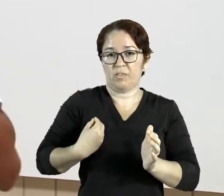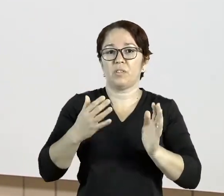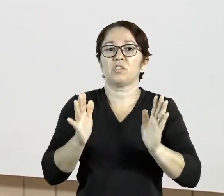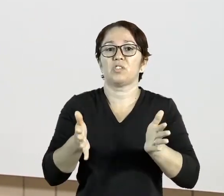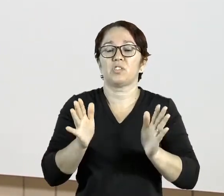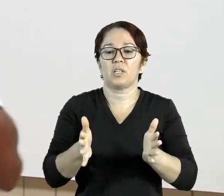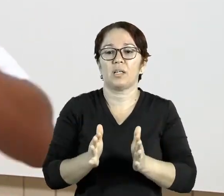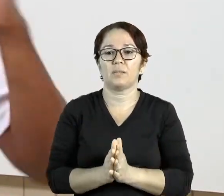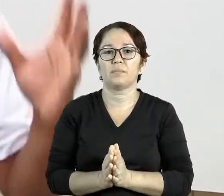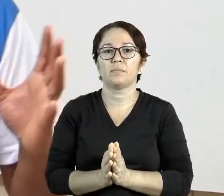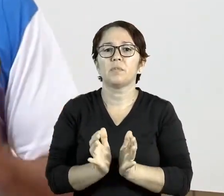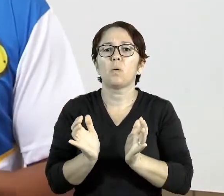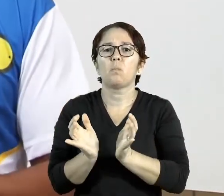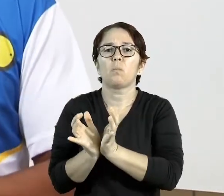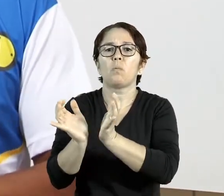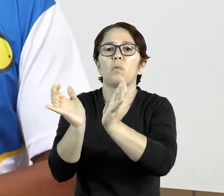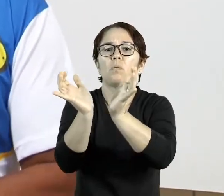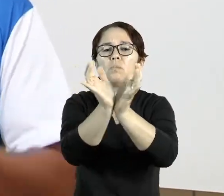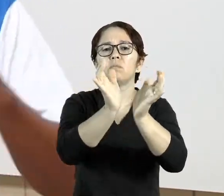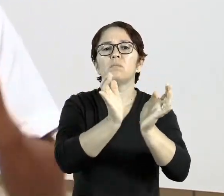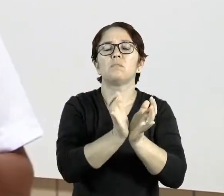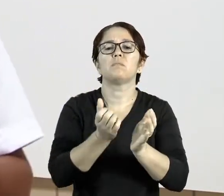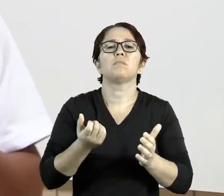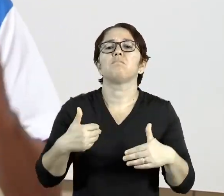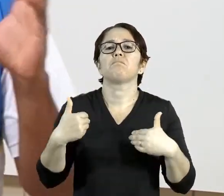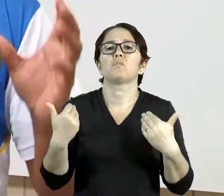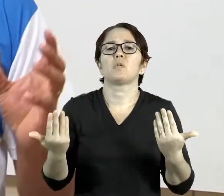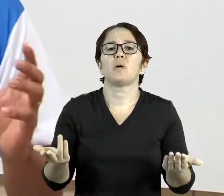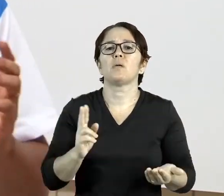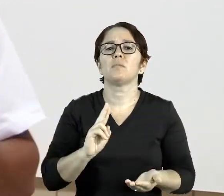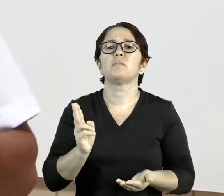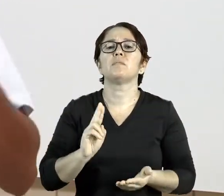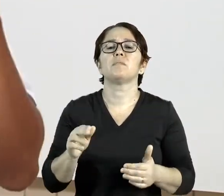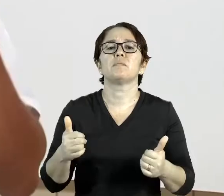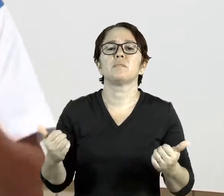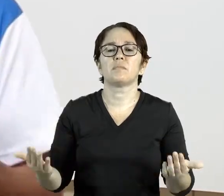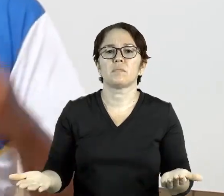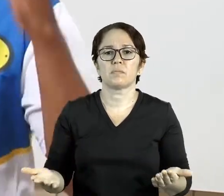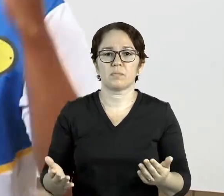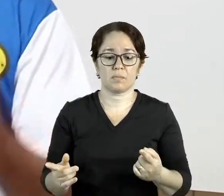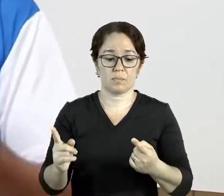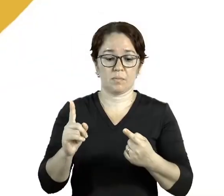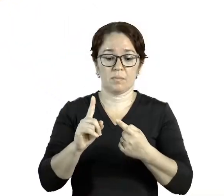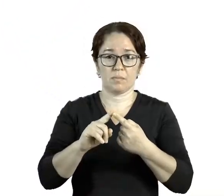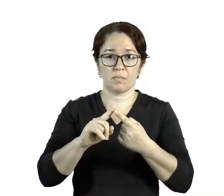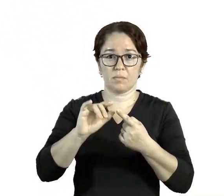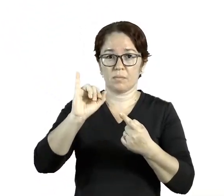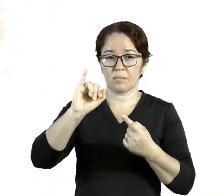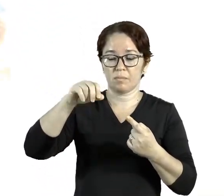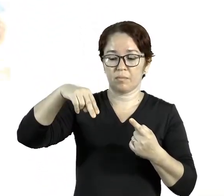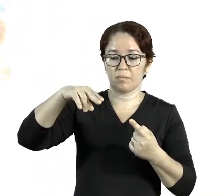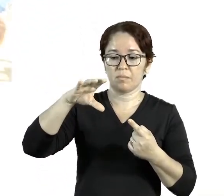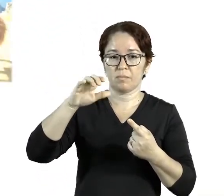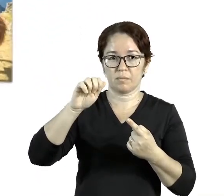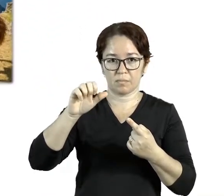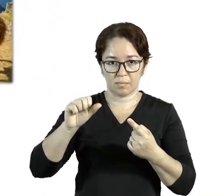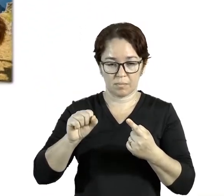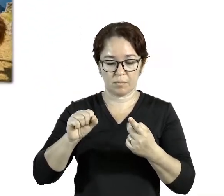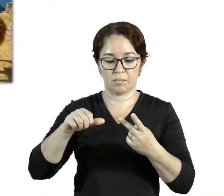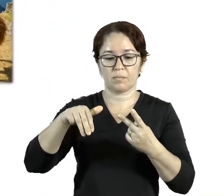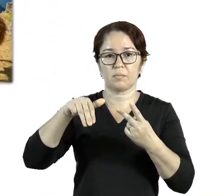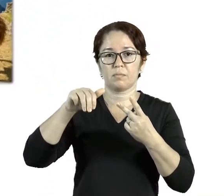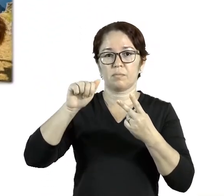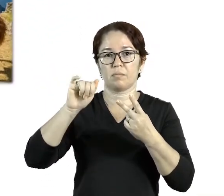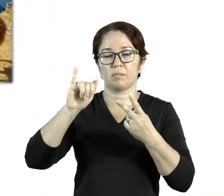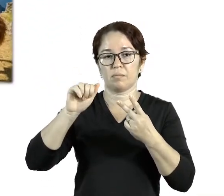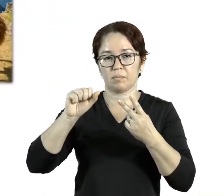mim, de quais povos o senhor está falando? Tranquilo, gente, é sobre os povos incas, maias e astecas. Nós temos muito a aprender sobre